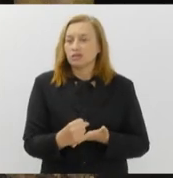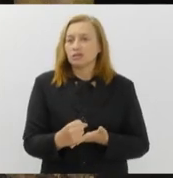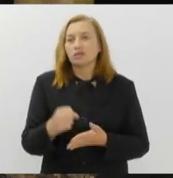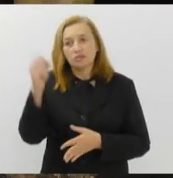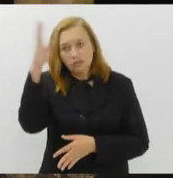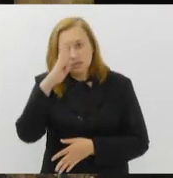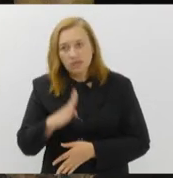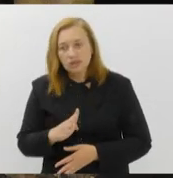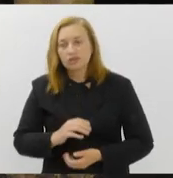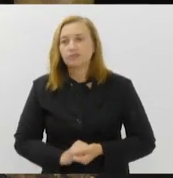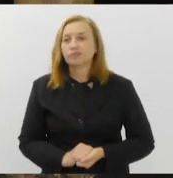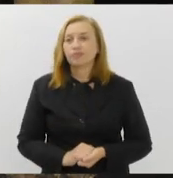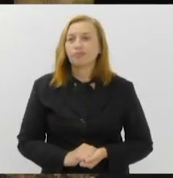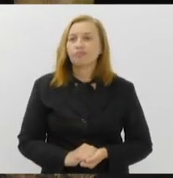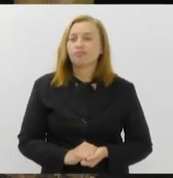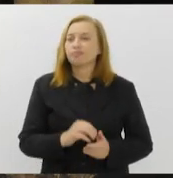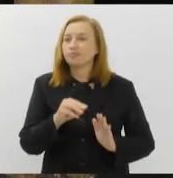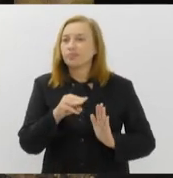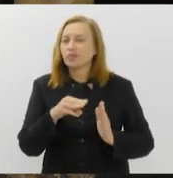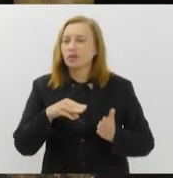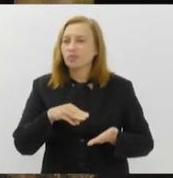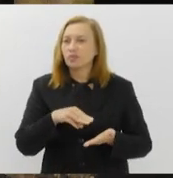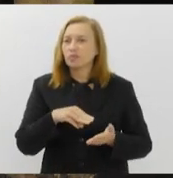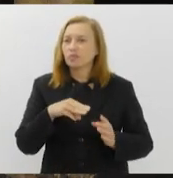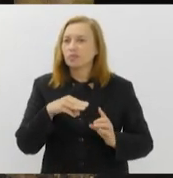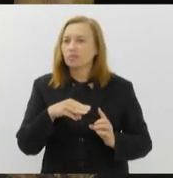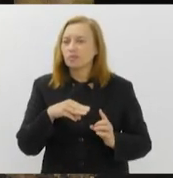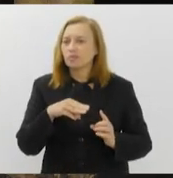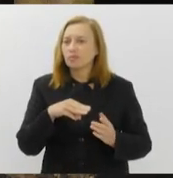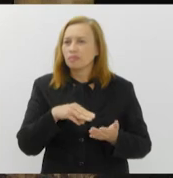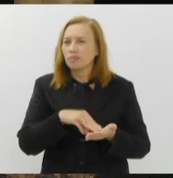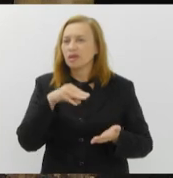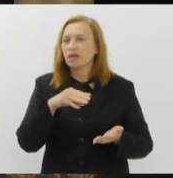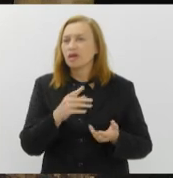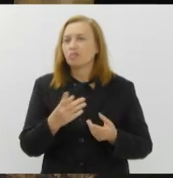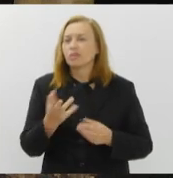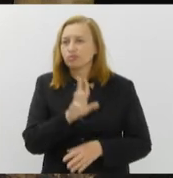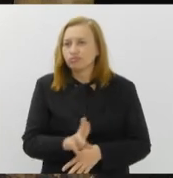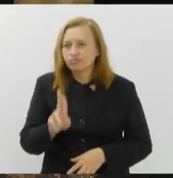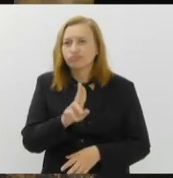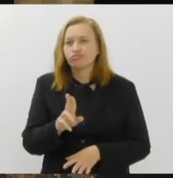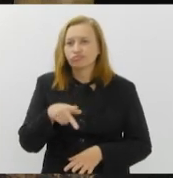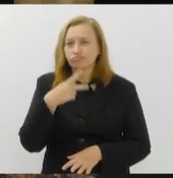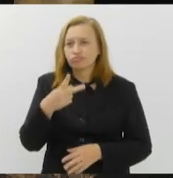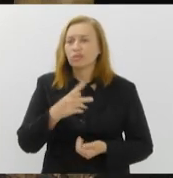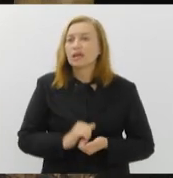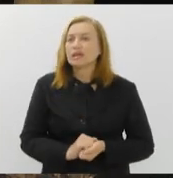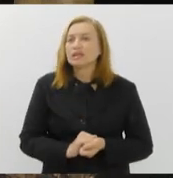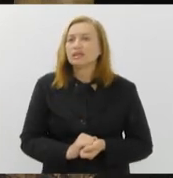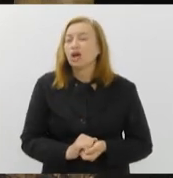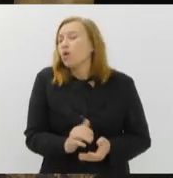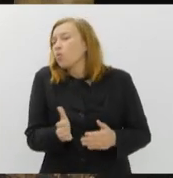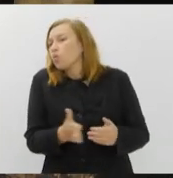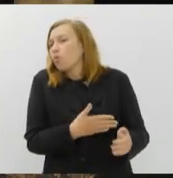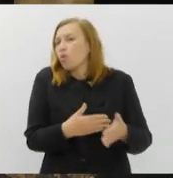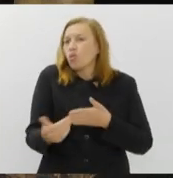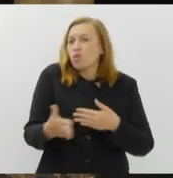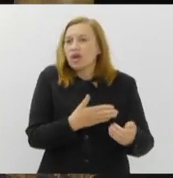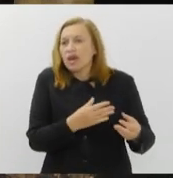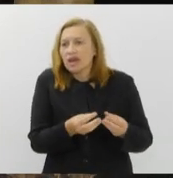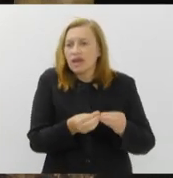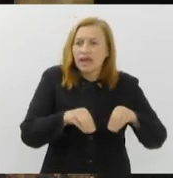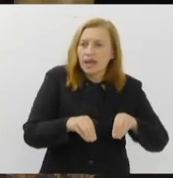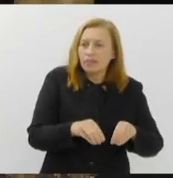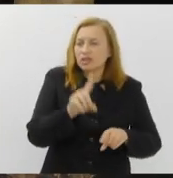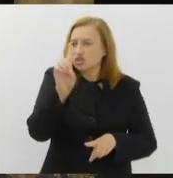como método utilizar, se utilizar dessa normativa. E aí, qualquer violação desse direito,